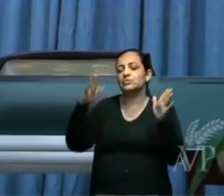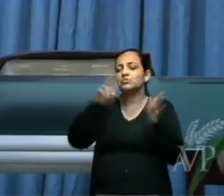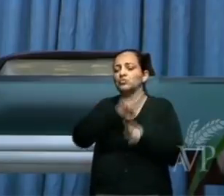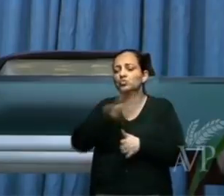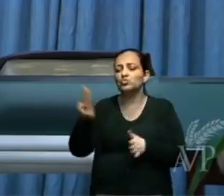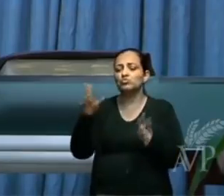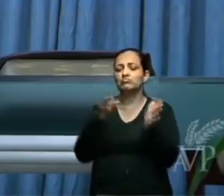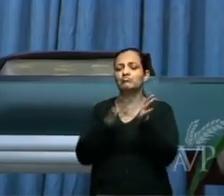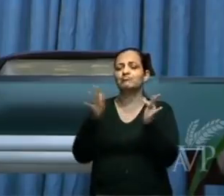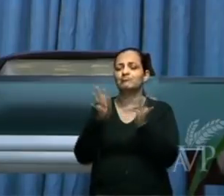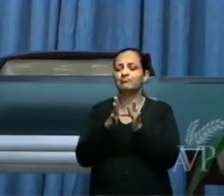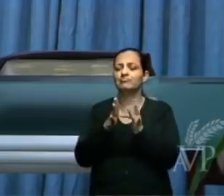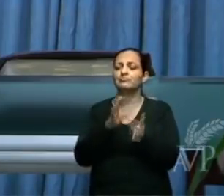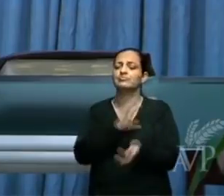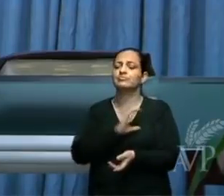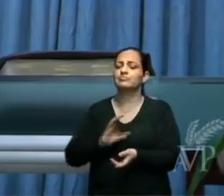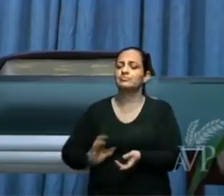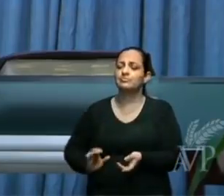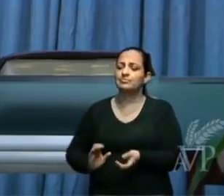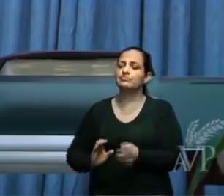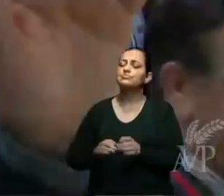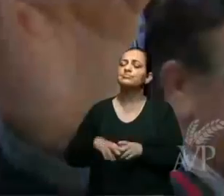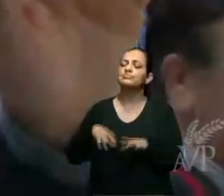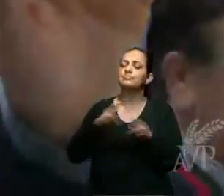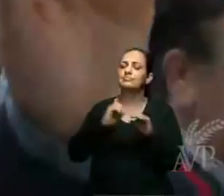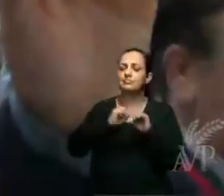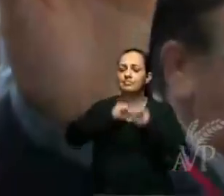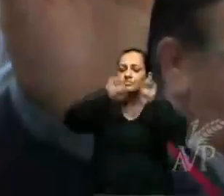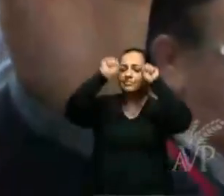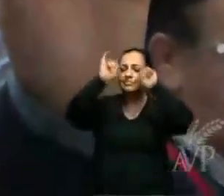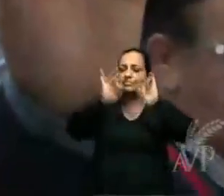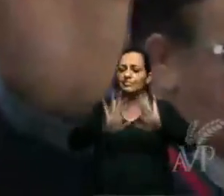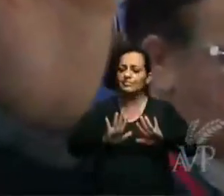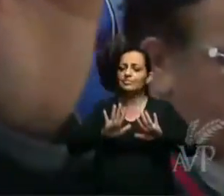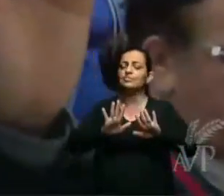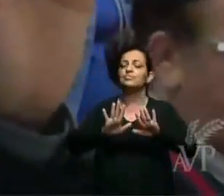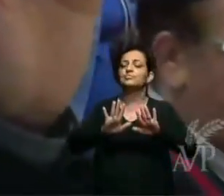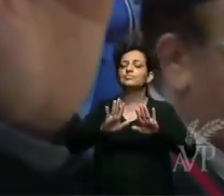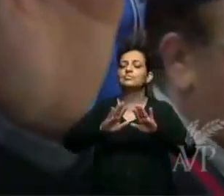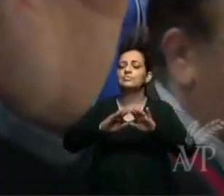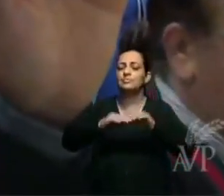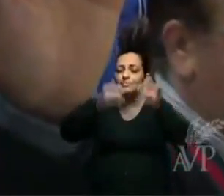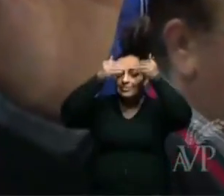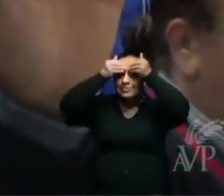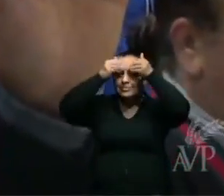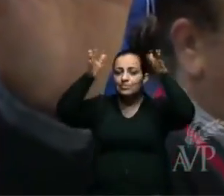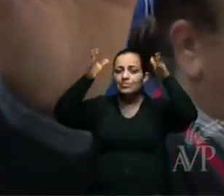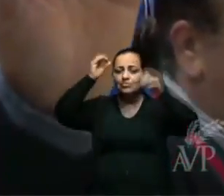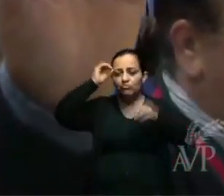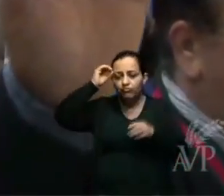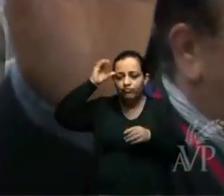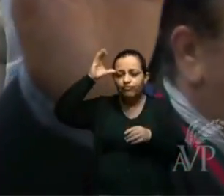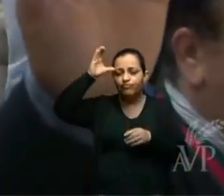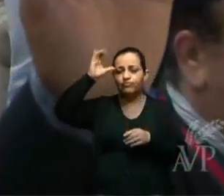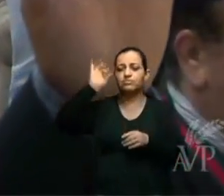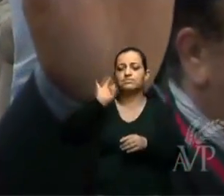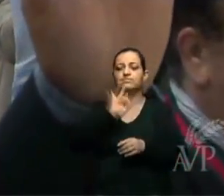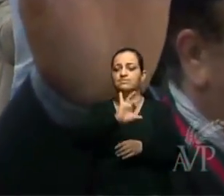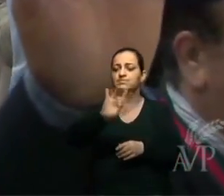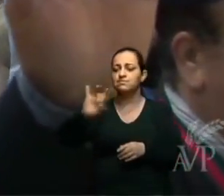de jesus cristo de a revelação necessária que cada um devia ter de ti